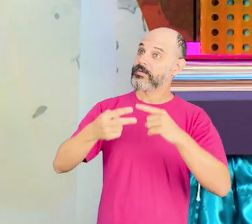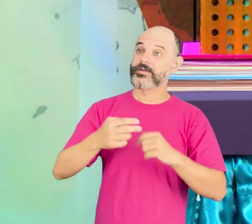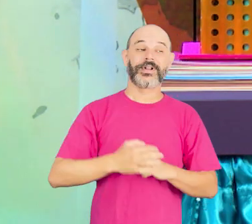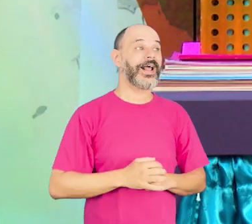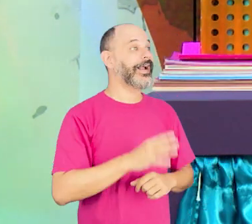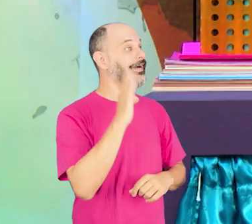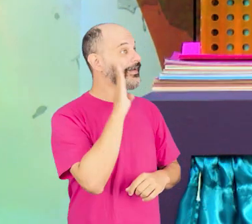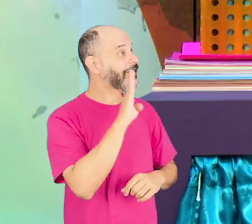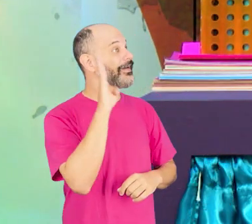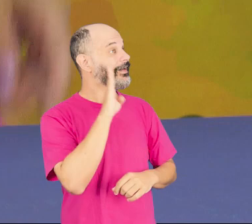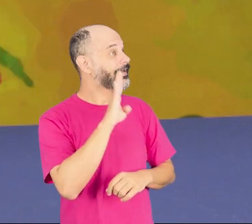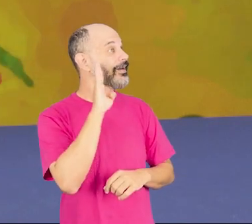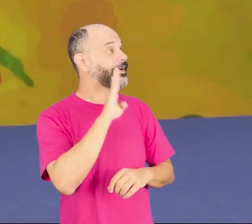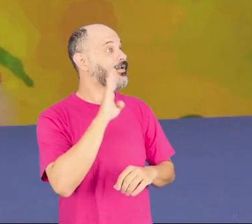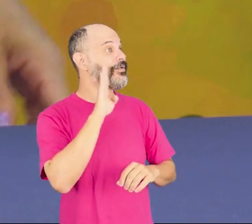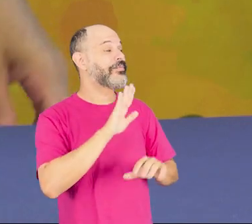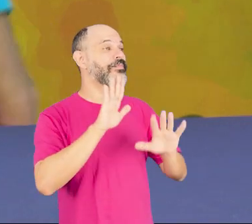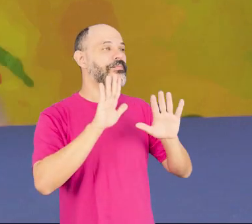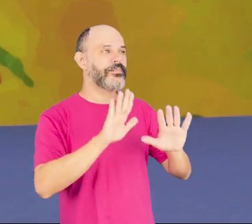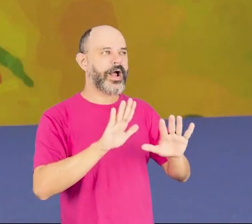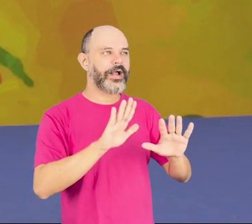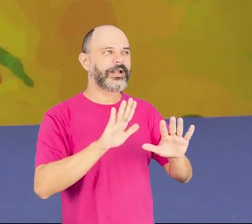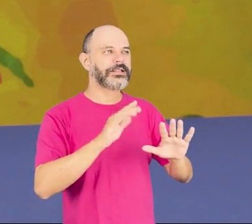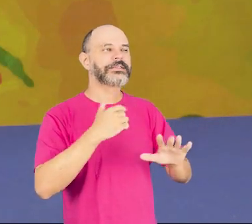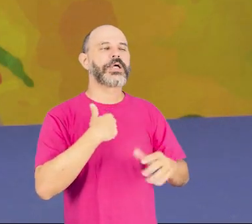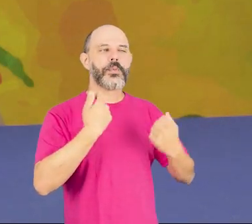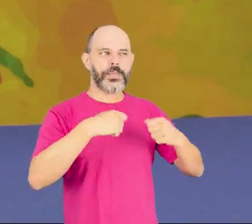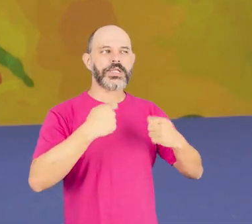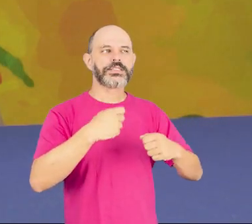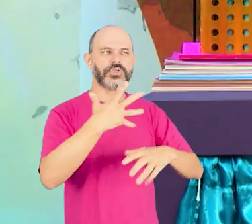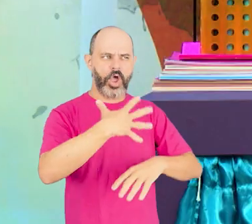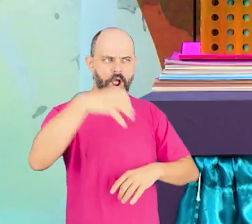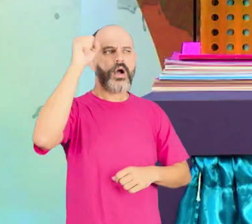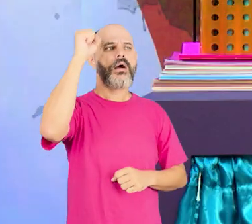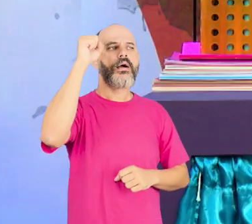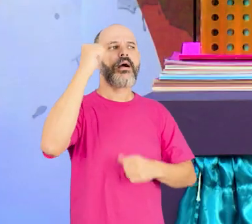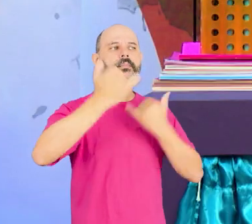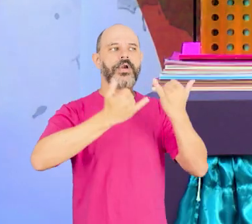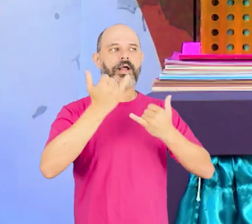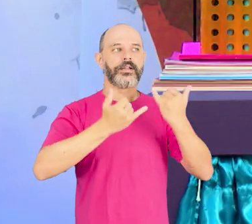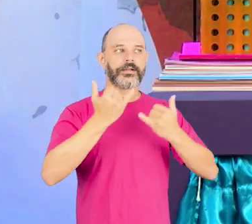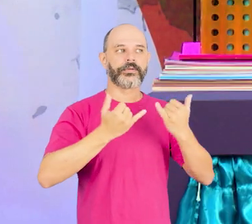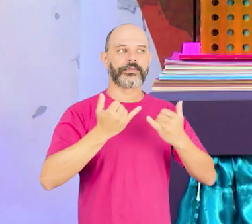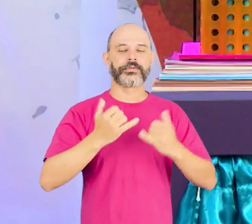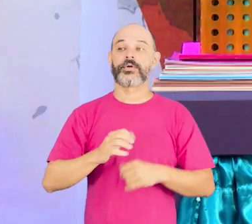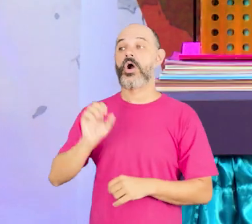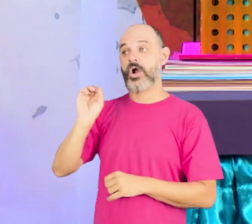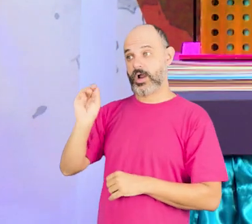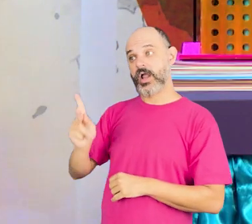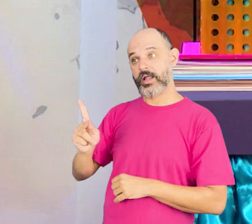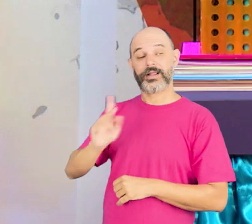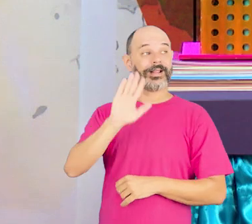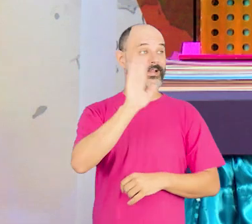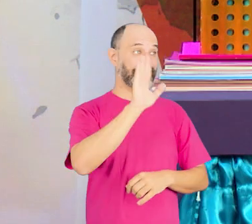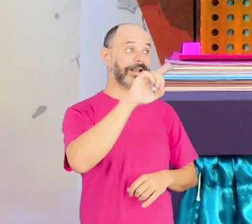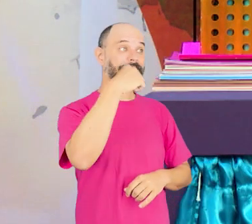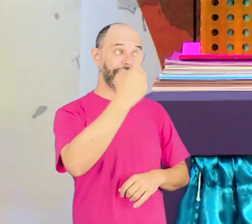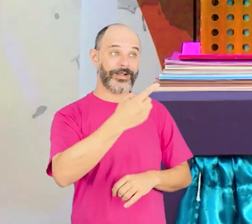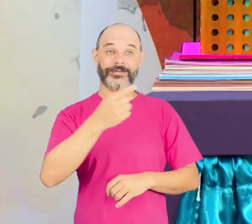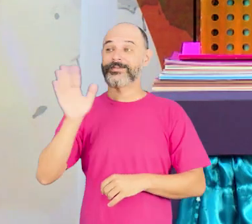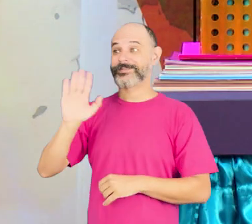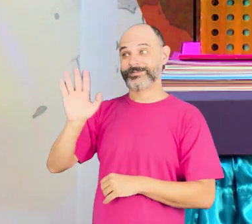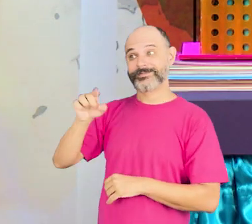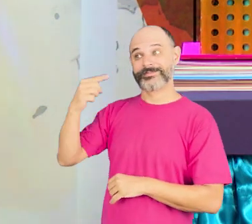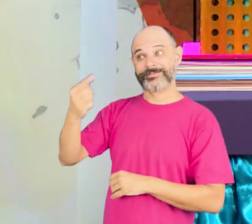acho demais! Mas só depois que eu vencer a brincadeira. Tá bem. Até daqui a pouco.